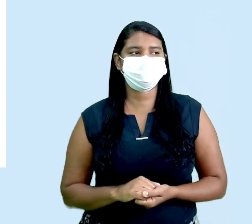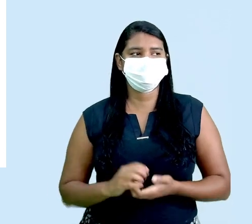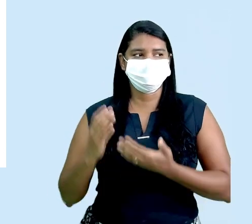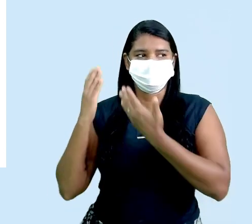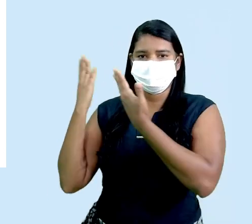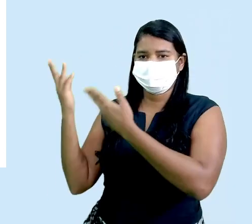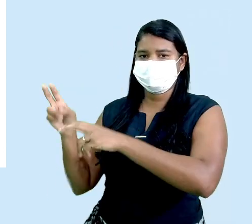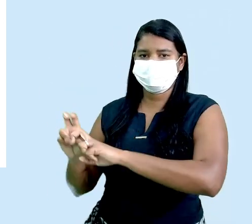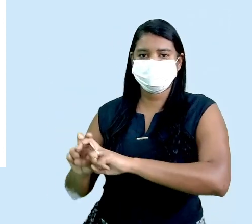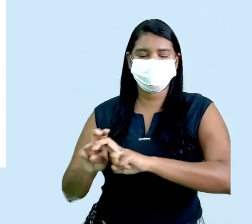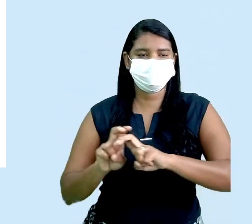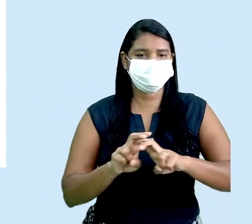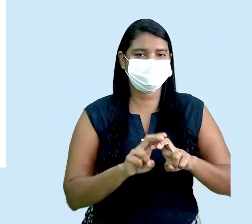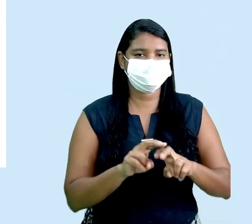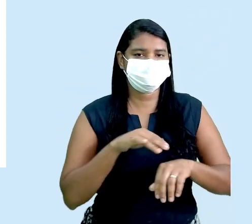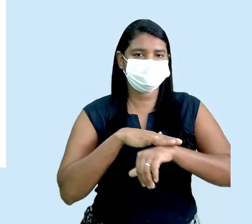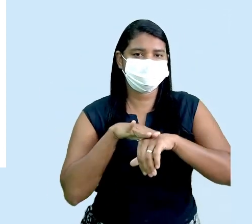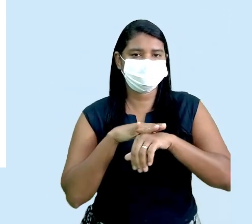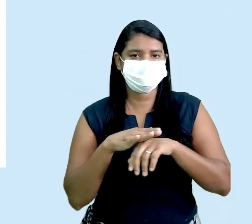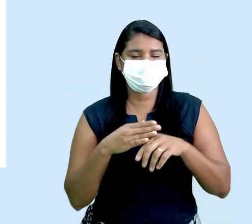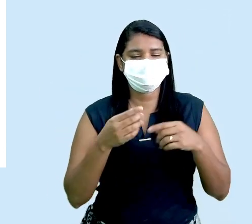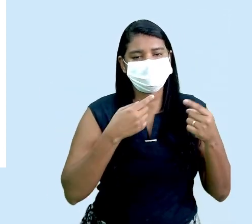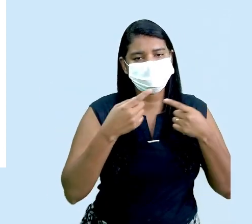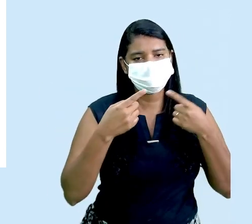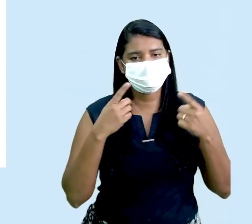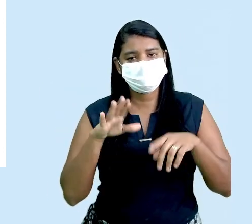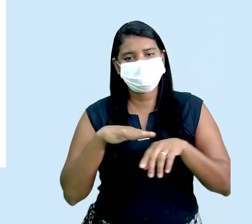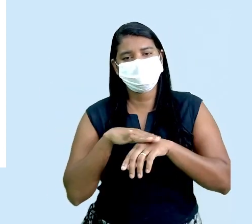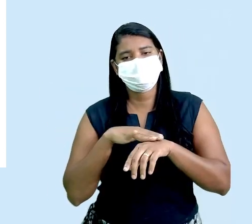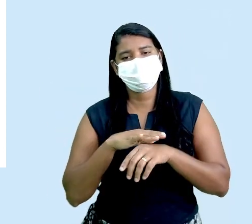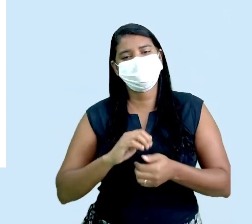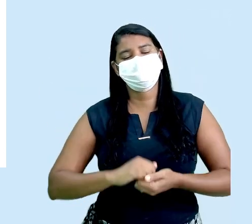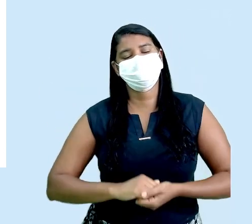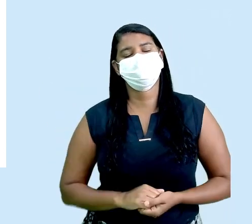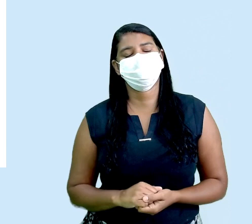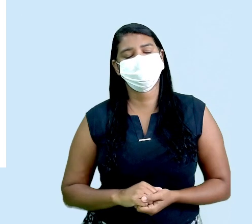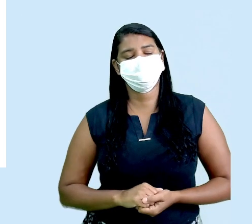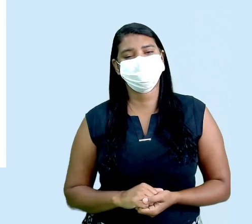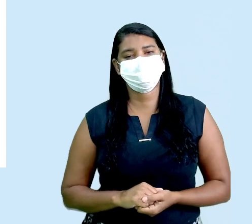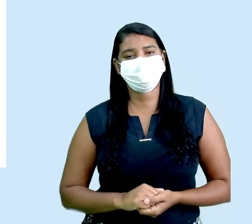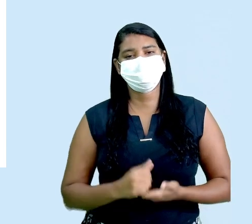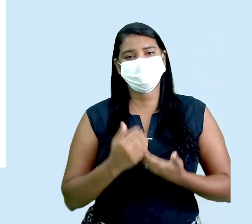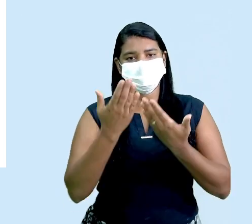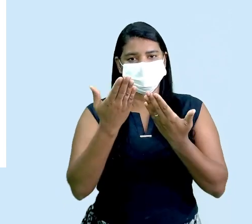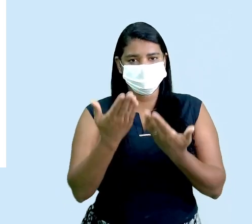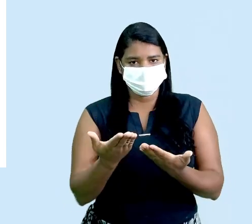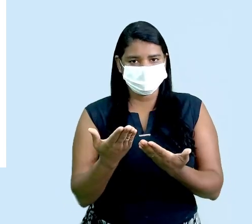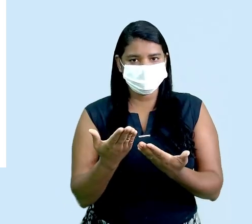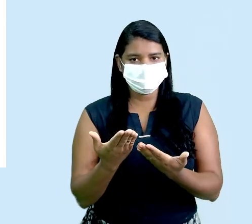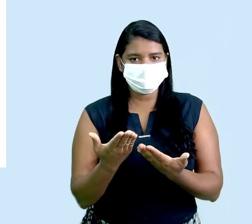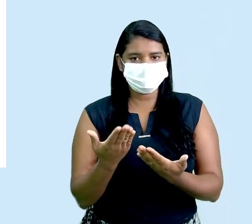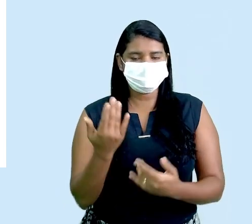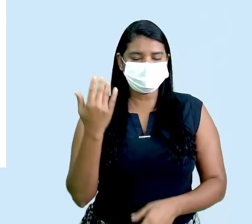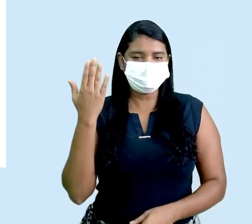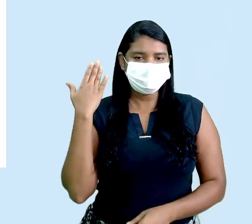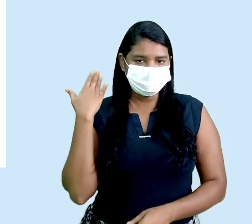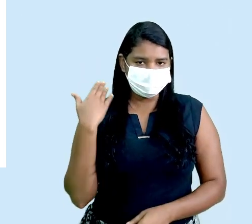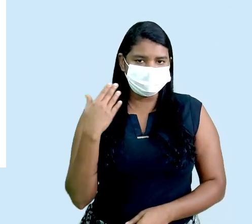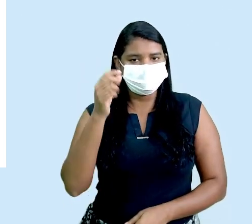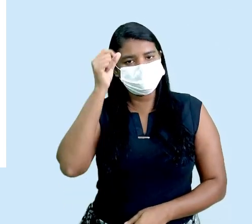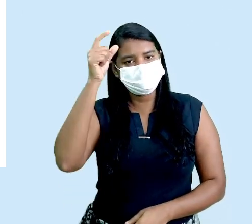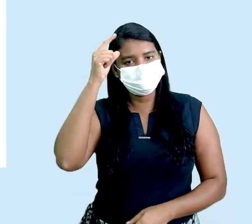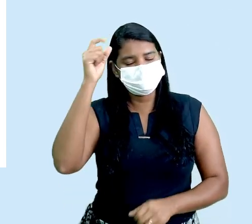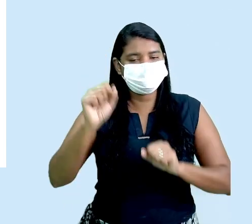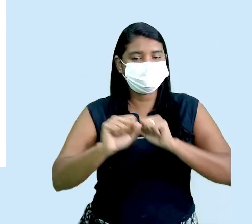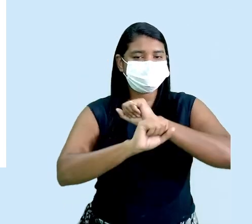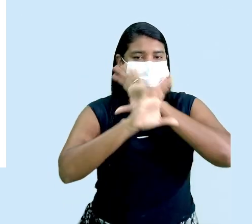pessoal se sentaria para conversar ou jantar, etc. Né? Então, você inclusive nessa época tem já uma ideia muito